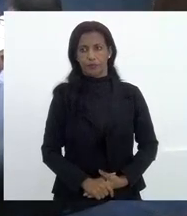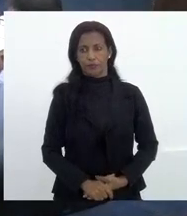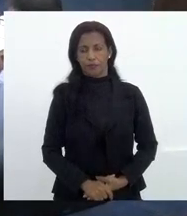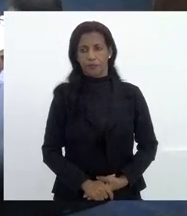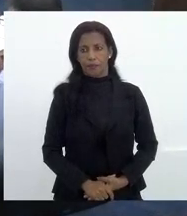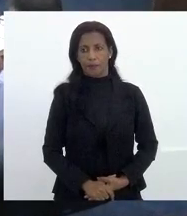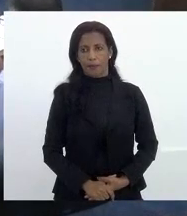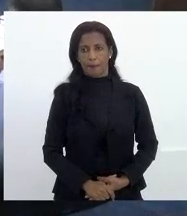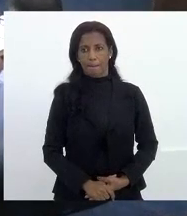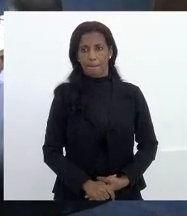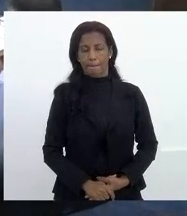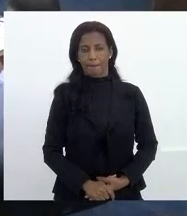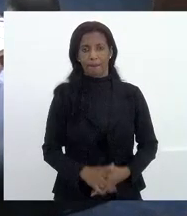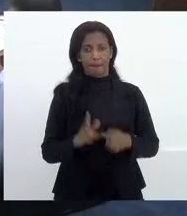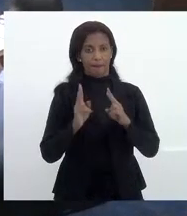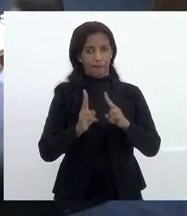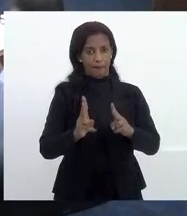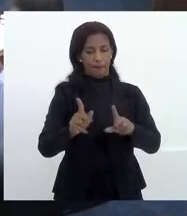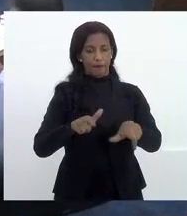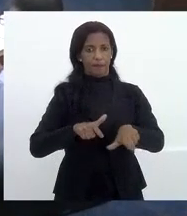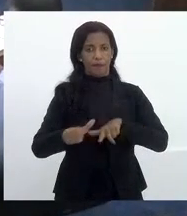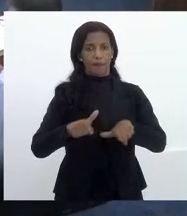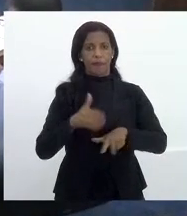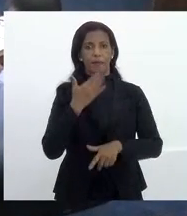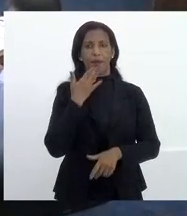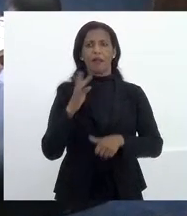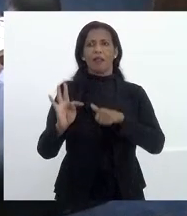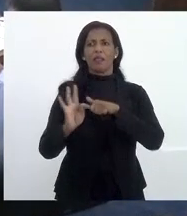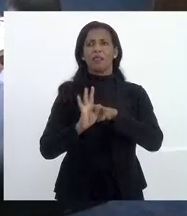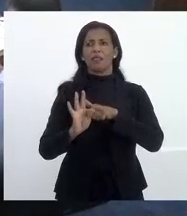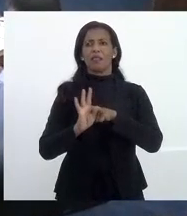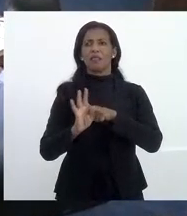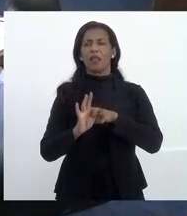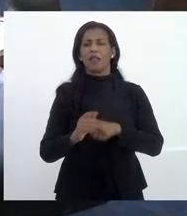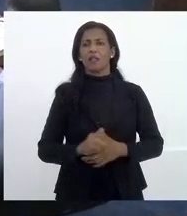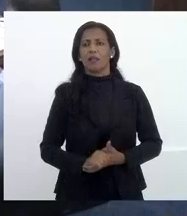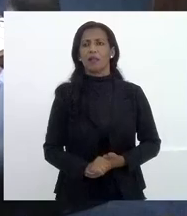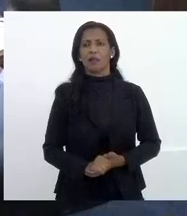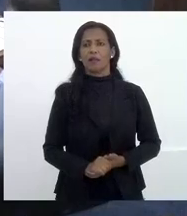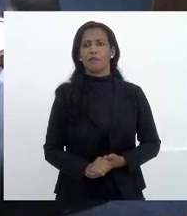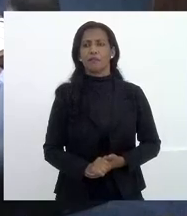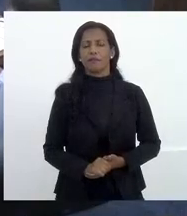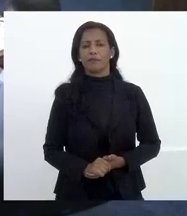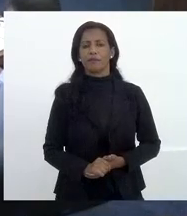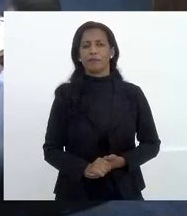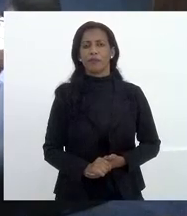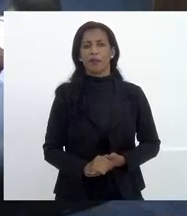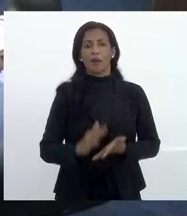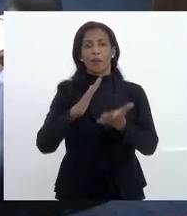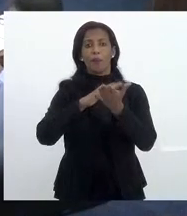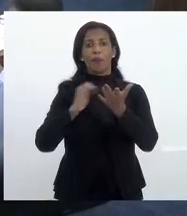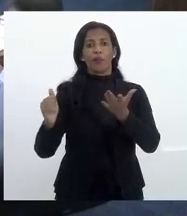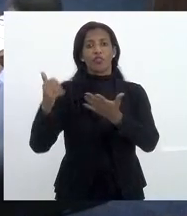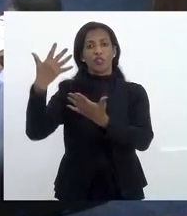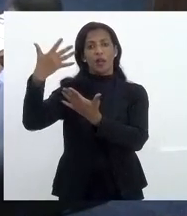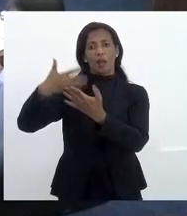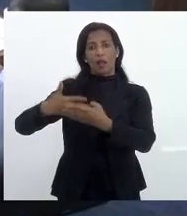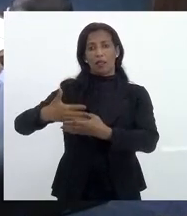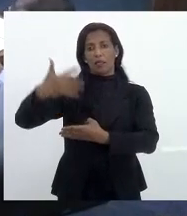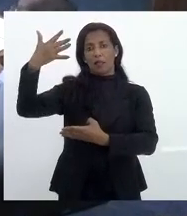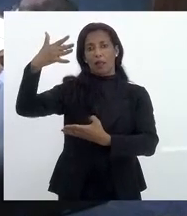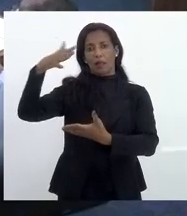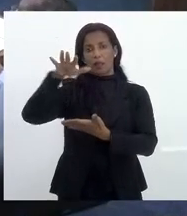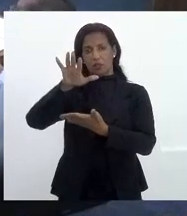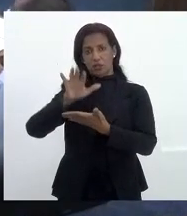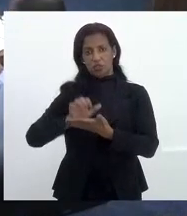a Google dando seguimento aos trabalhos pedir para ter aquilo que é que pode tirar já do apresentação que já finalizou pode tirar aqui